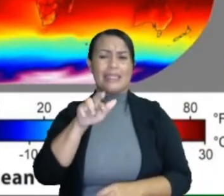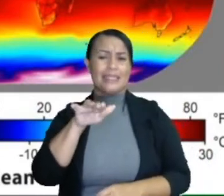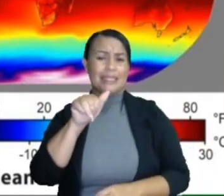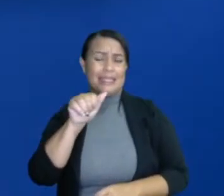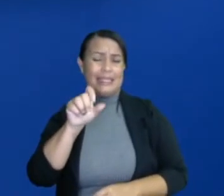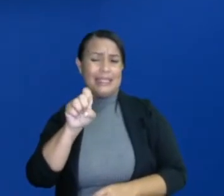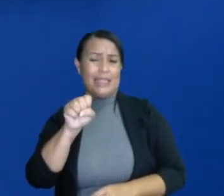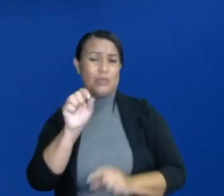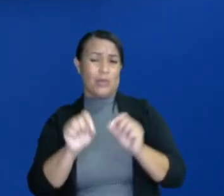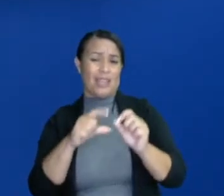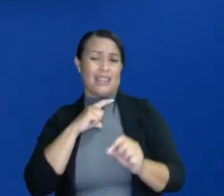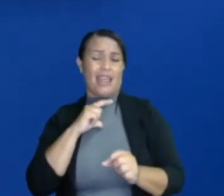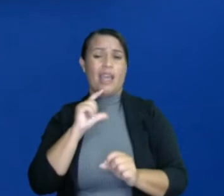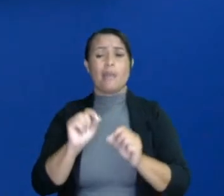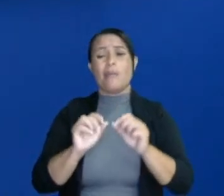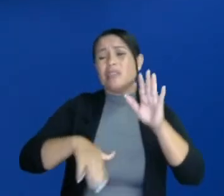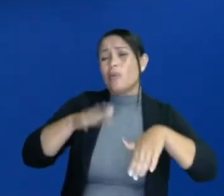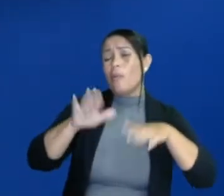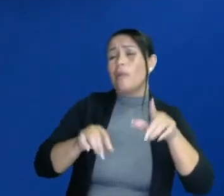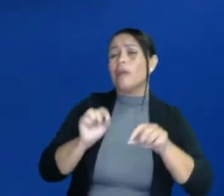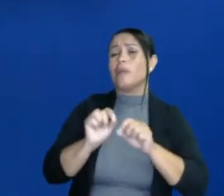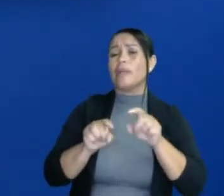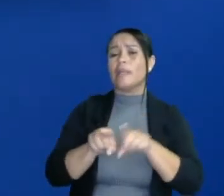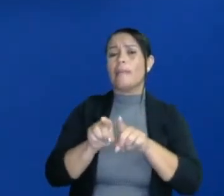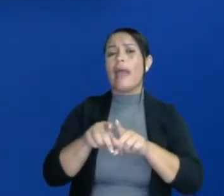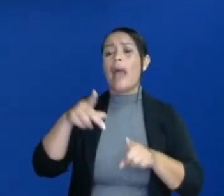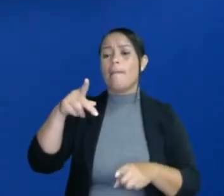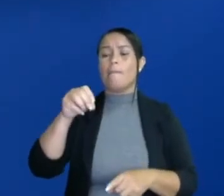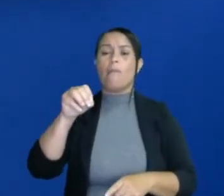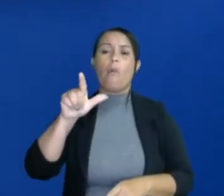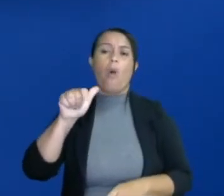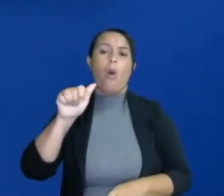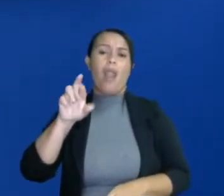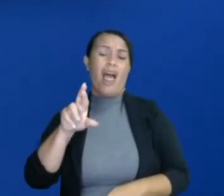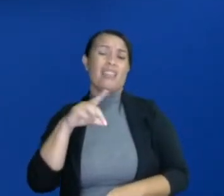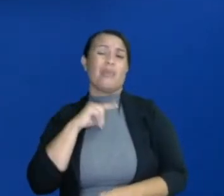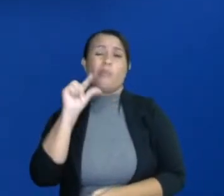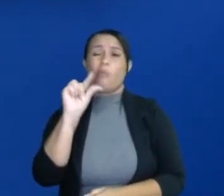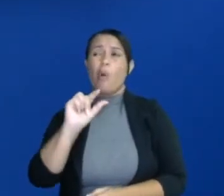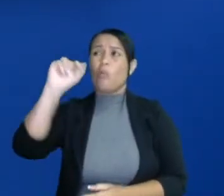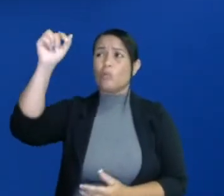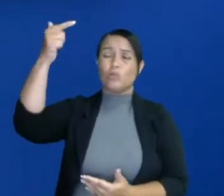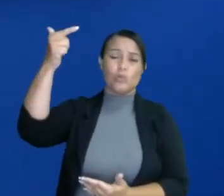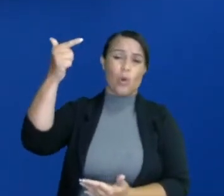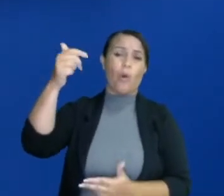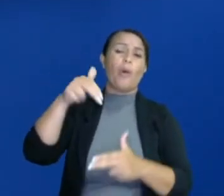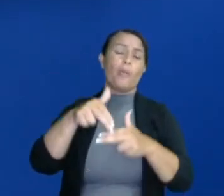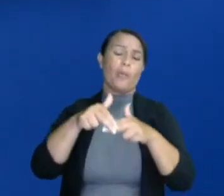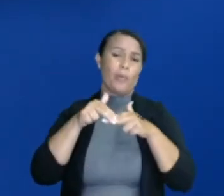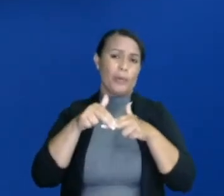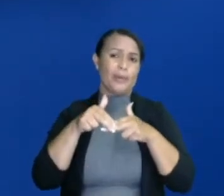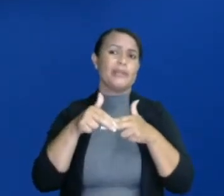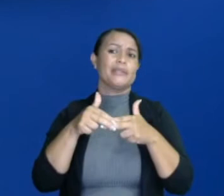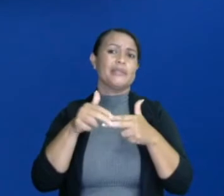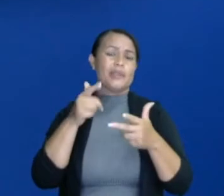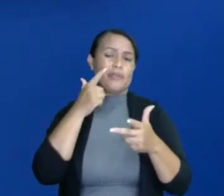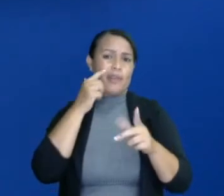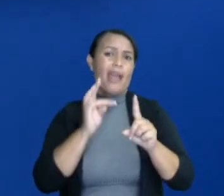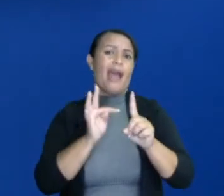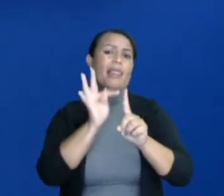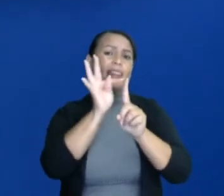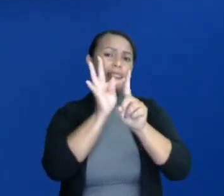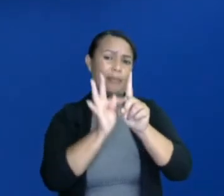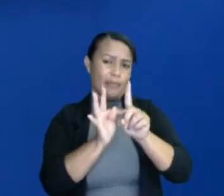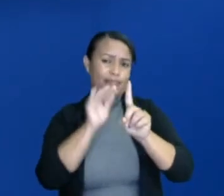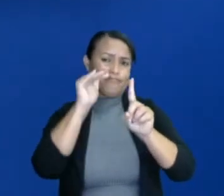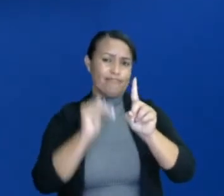tropical recebe, tá? Já as zonas frias ou polares recebem uma quantidade muito pequena de radiação solar e por isso mesmo as temperaturas nesses ambientes